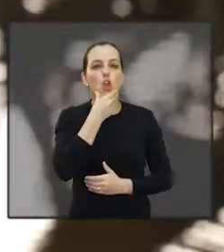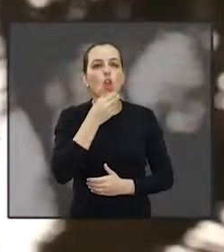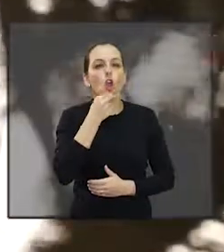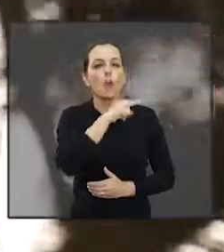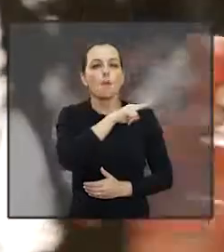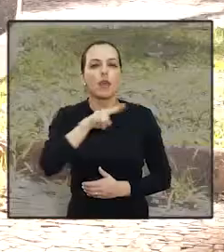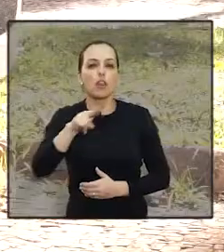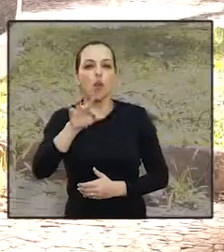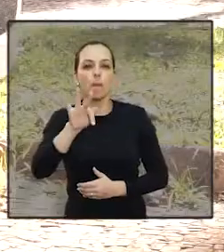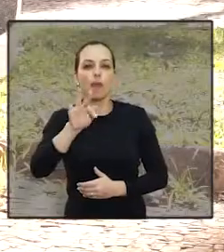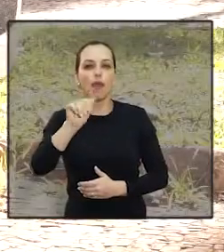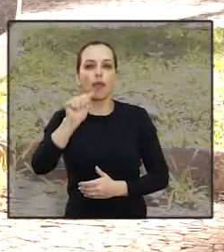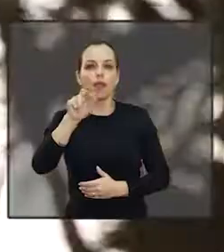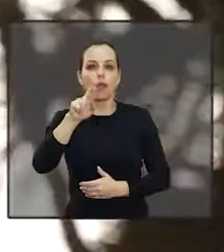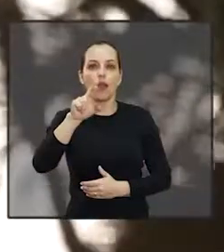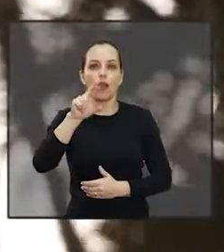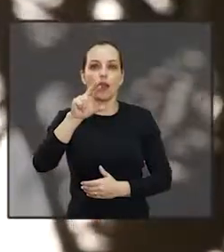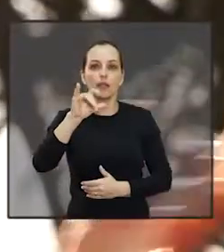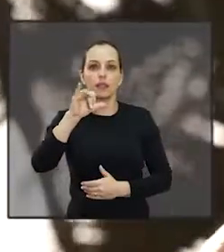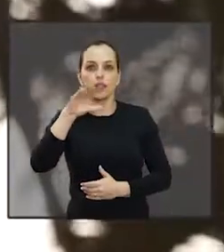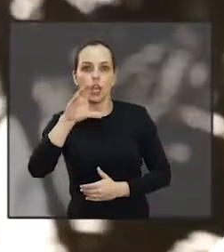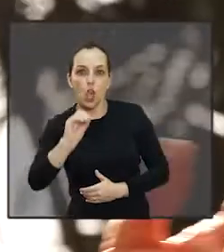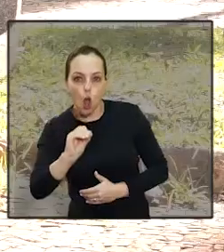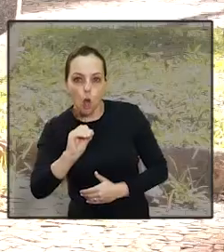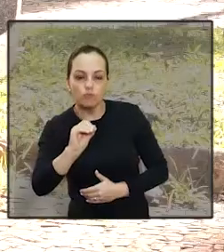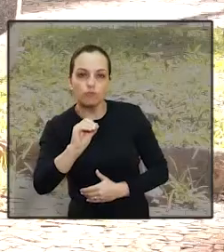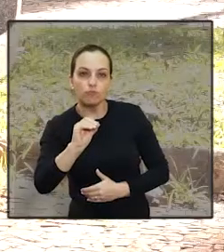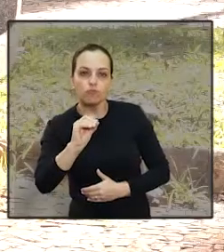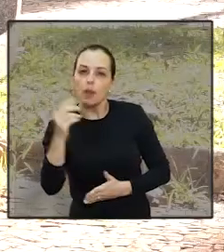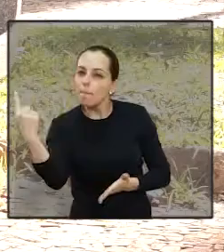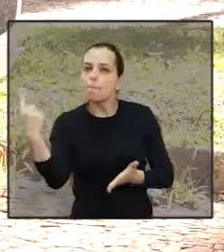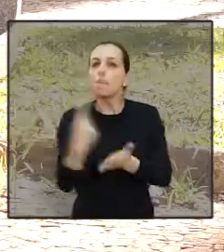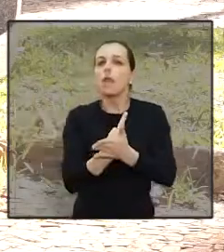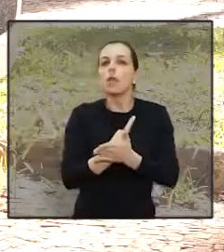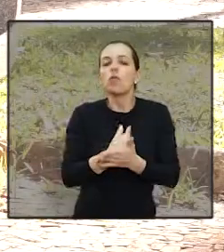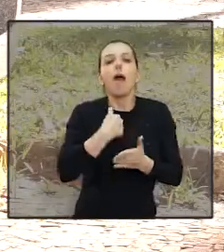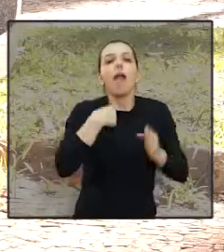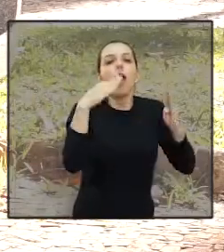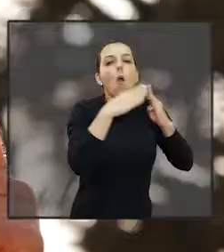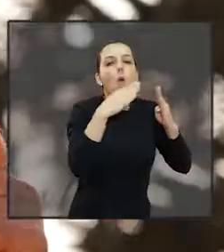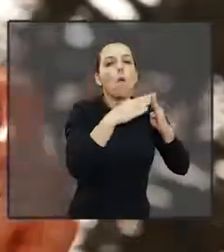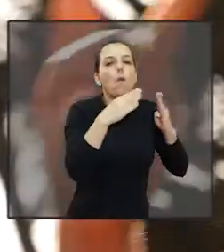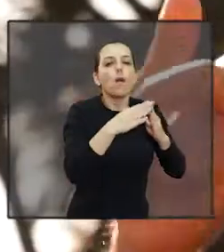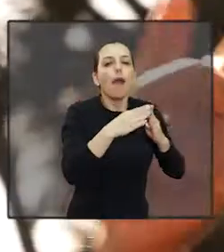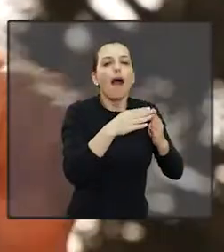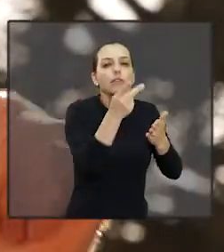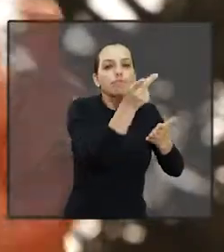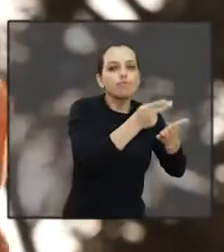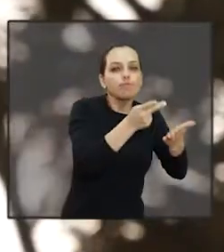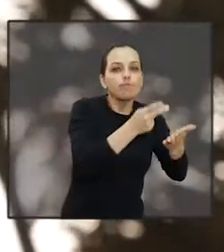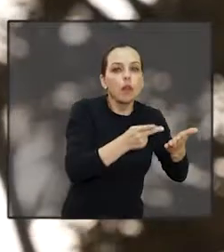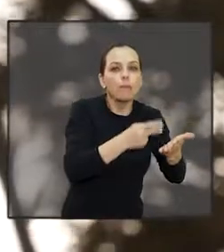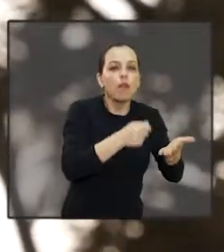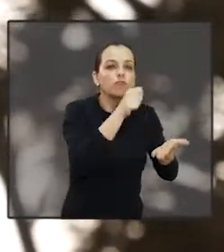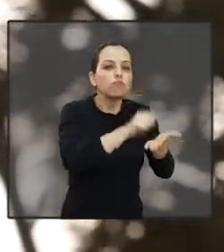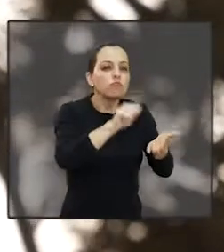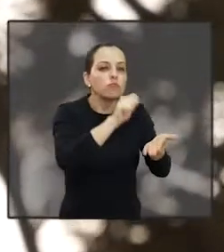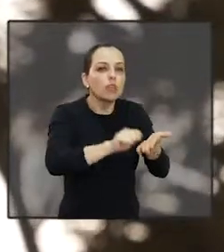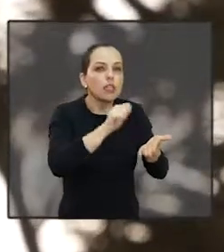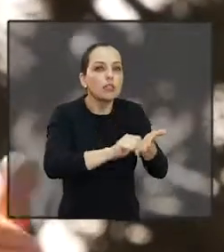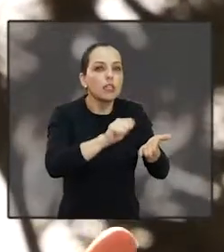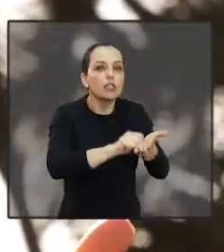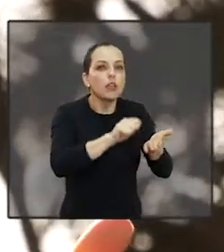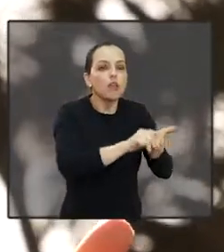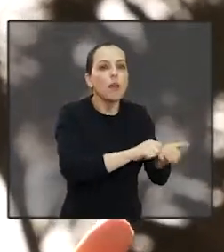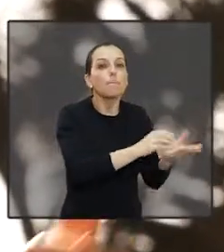Inclusive um garoto de quase 50 anos hoje, Tárcio Costa, ele sempre me questionava: Paulão, que lá em América o pessoal me chamava,